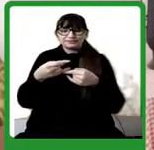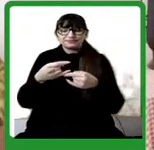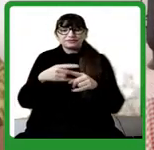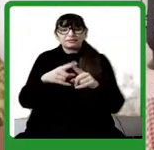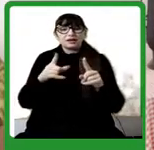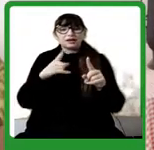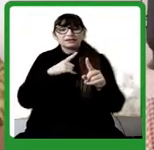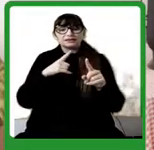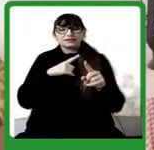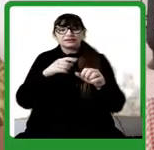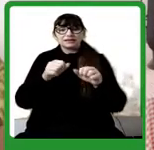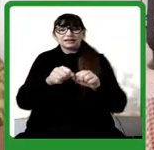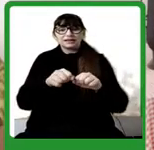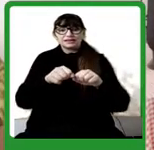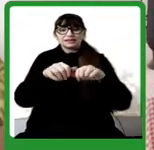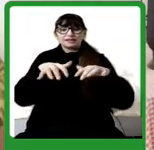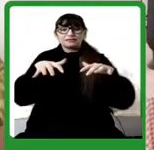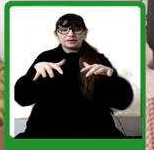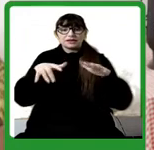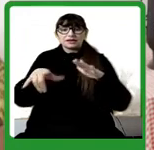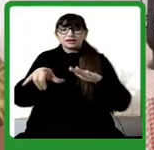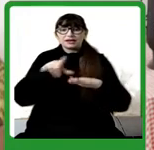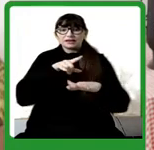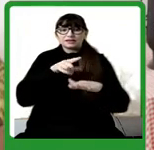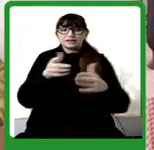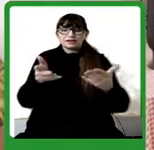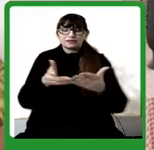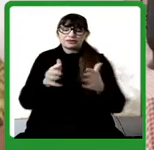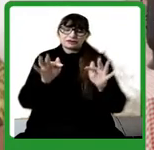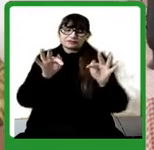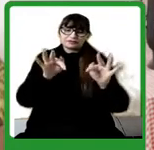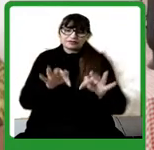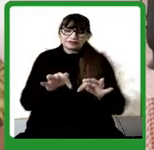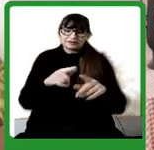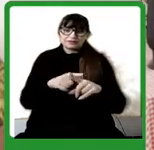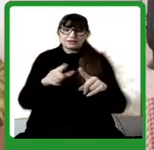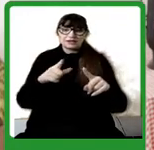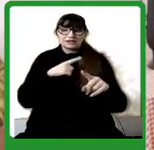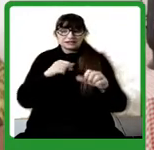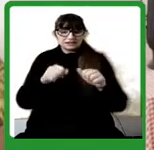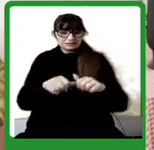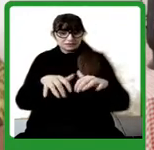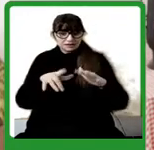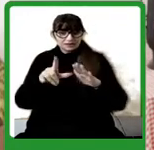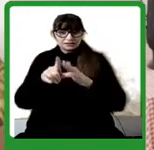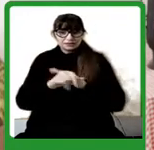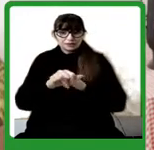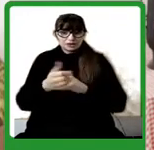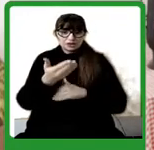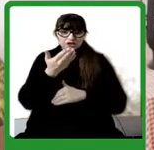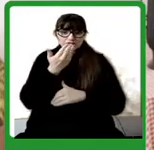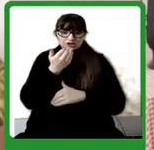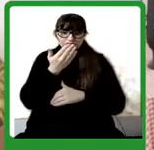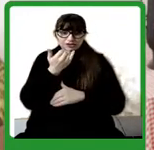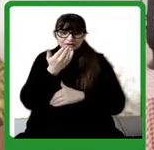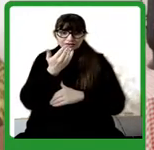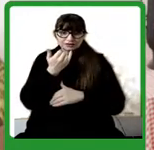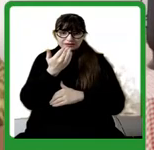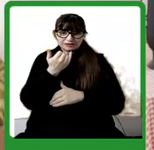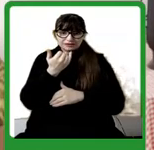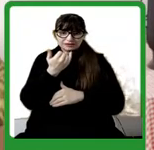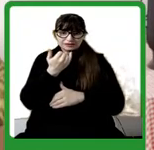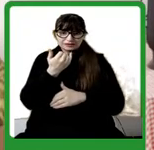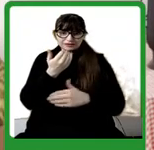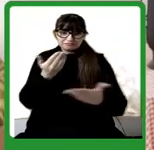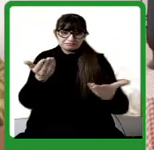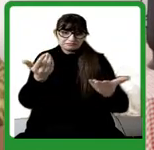assembleias antes, né, que antes da pandemia, agora não tem. Aí tinha assembleia e depois tinha janta. Eu já tenho eu já que não tem